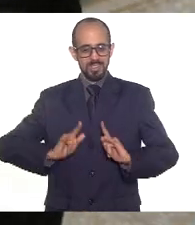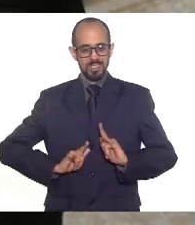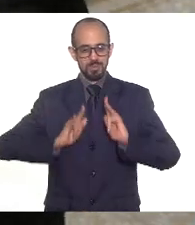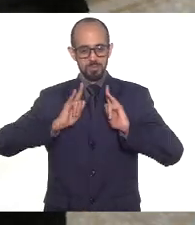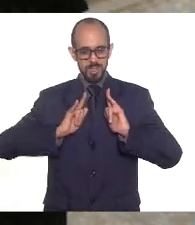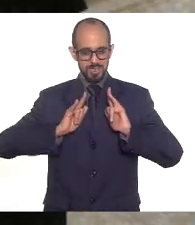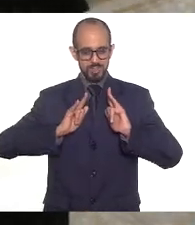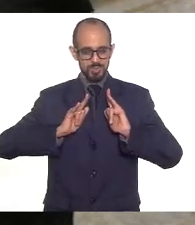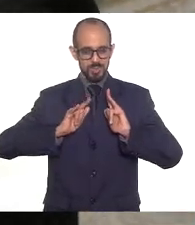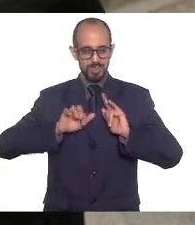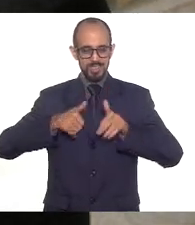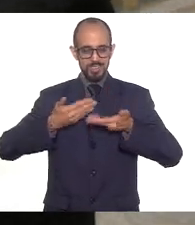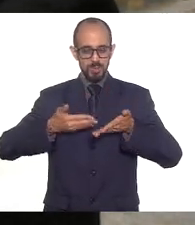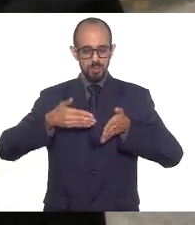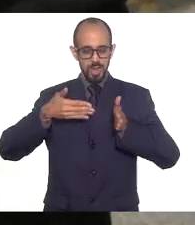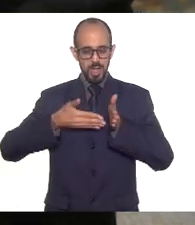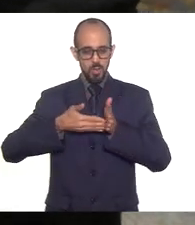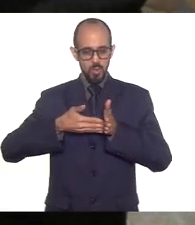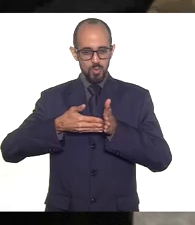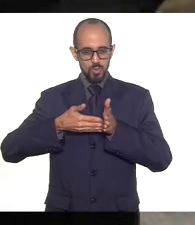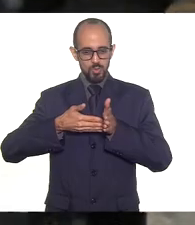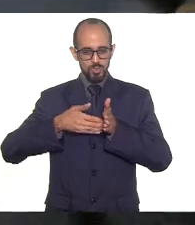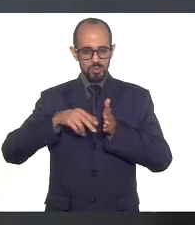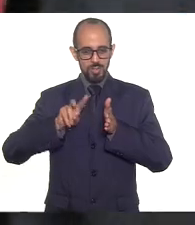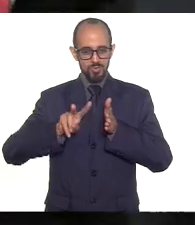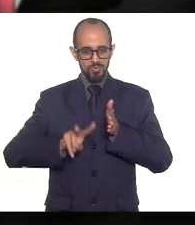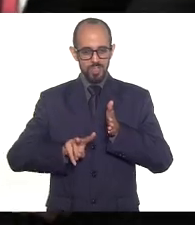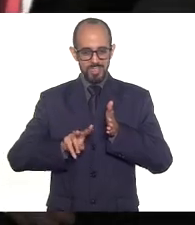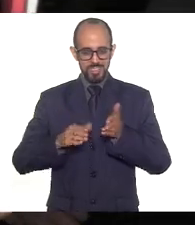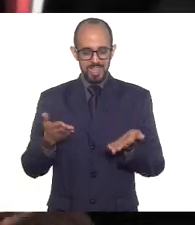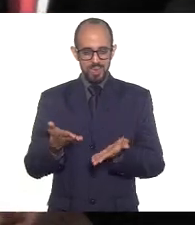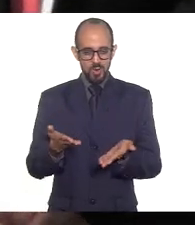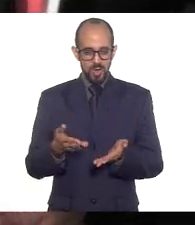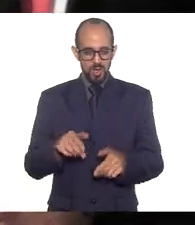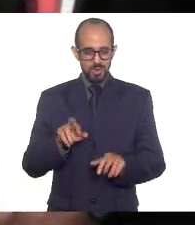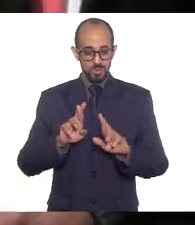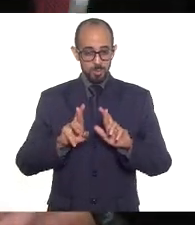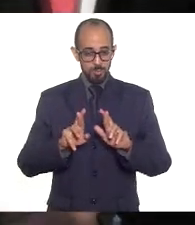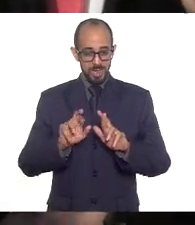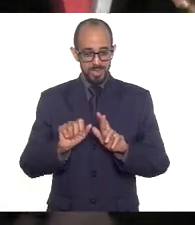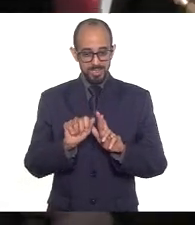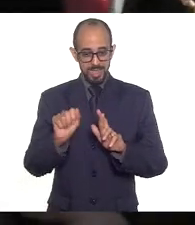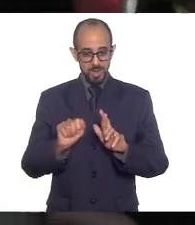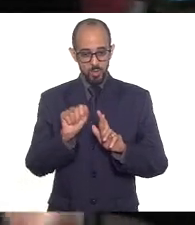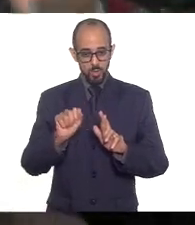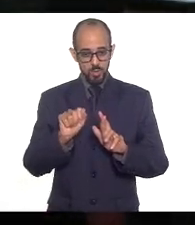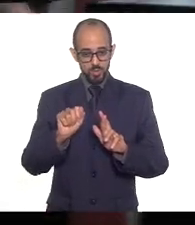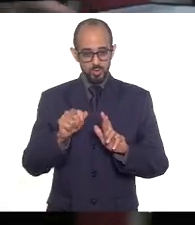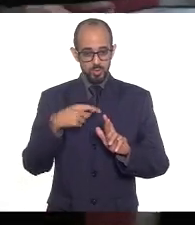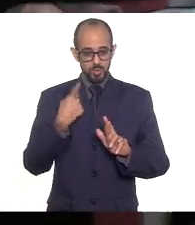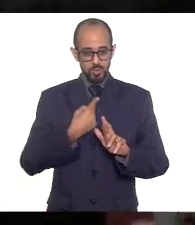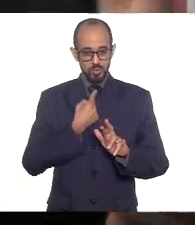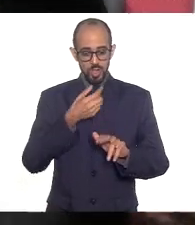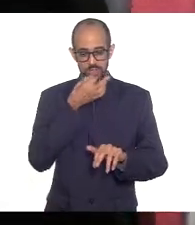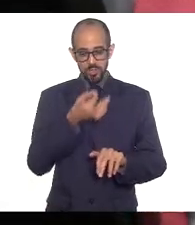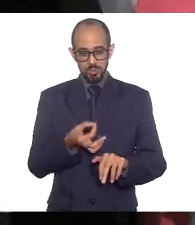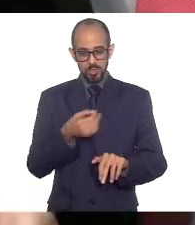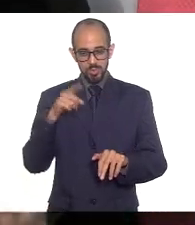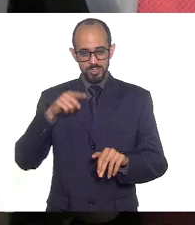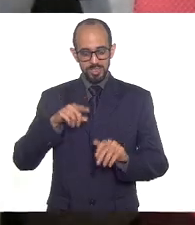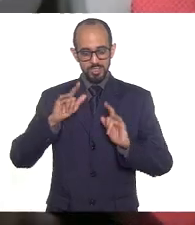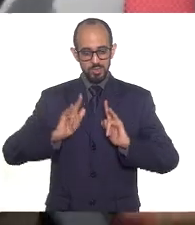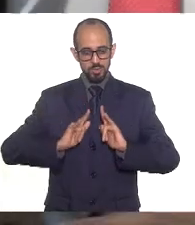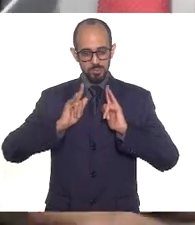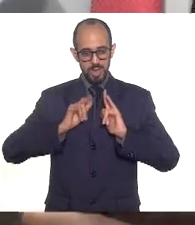então pela última vez neste prédio eu espero que a partir de agosto nossos pareceres serão sejam dados na